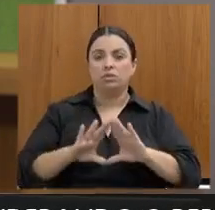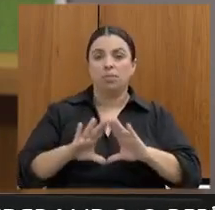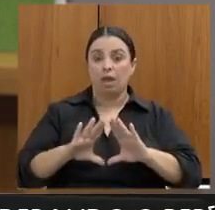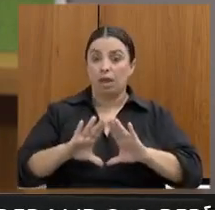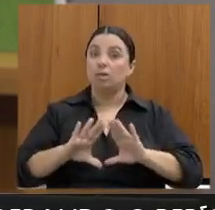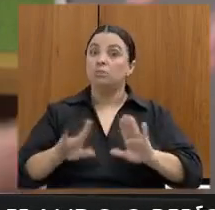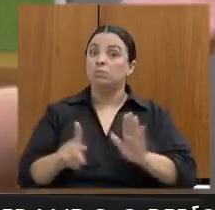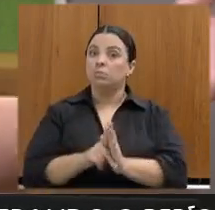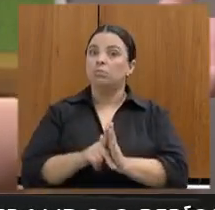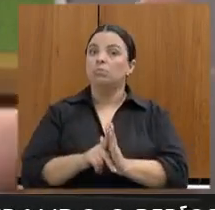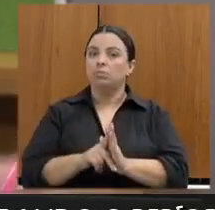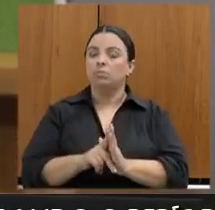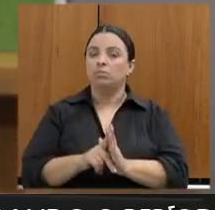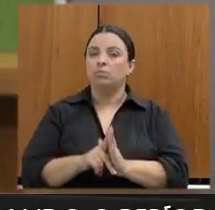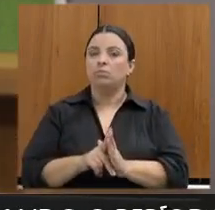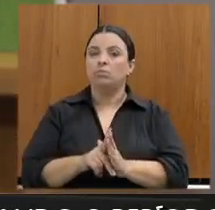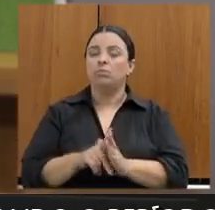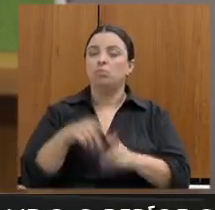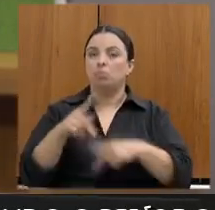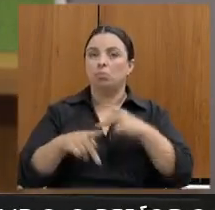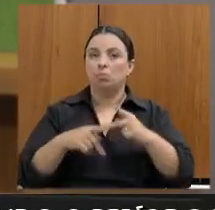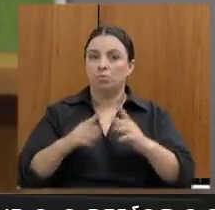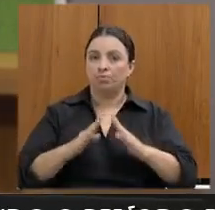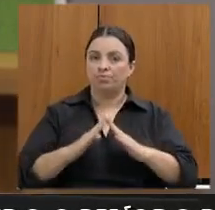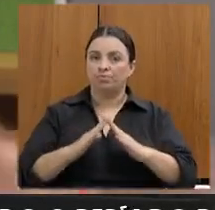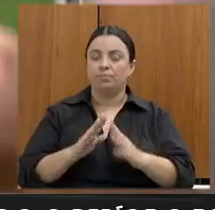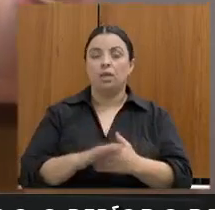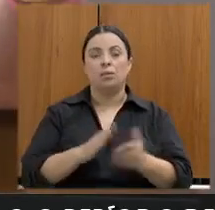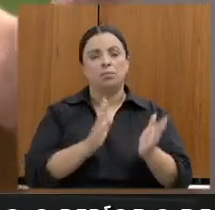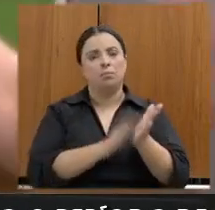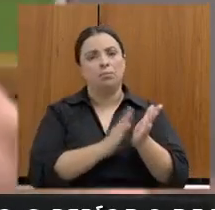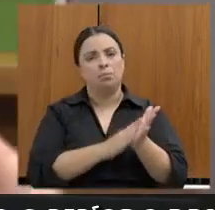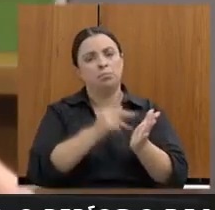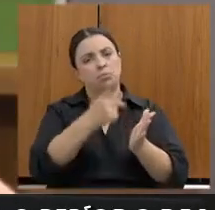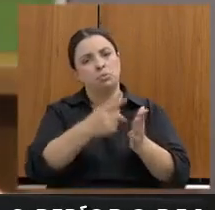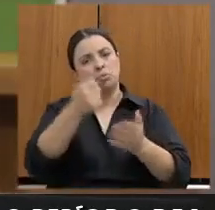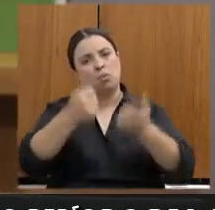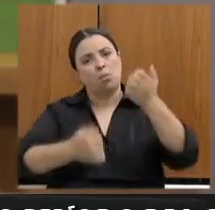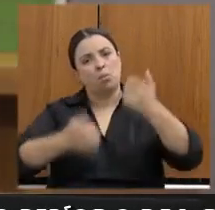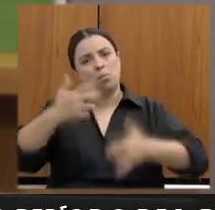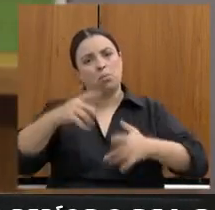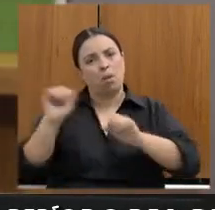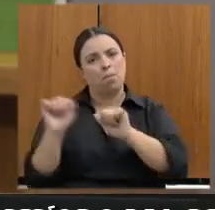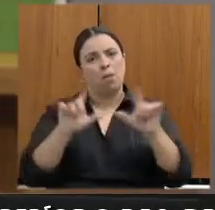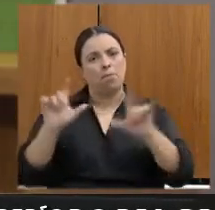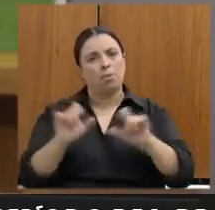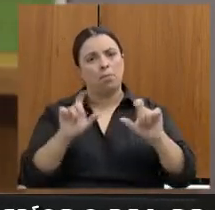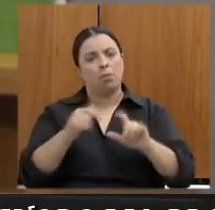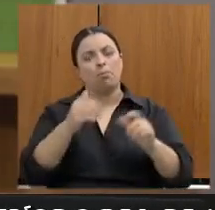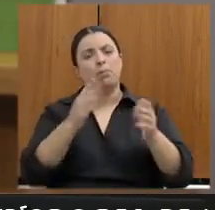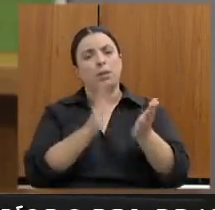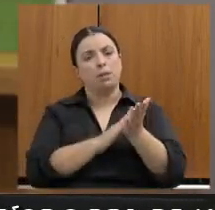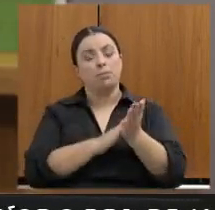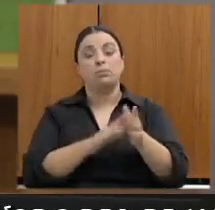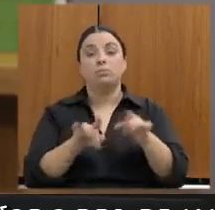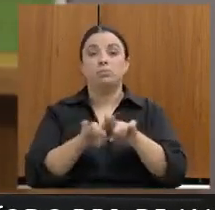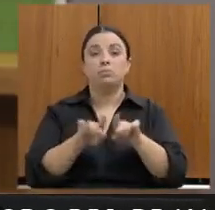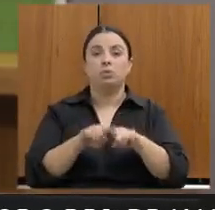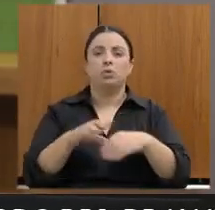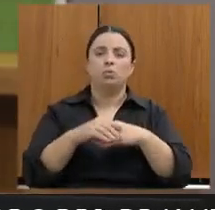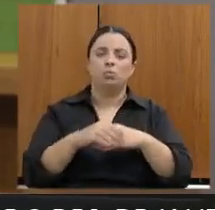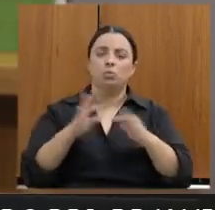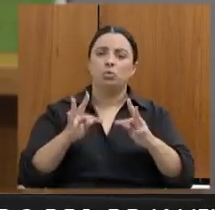Povo Parabéns pela exploração do senhor também cumprimento aos demais integrantes do Corpo de Bombeiros